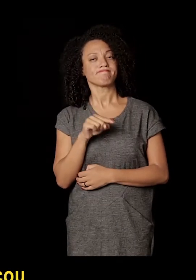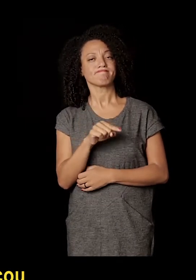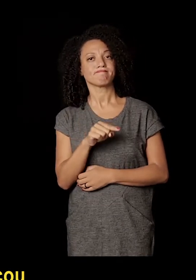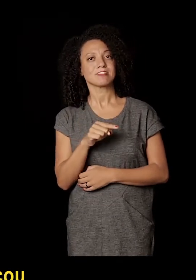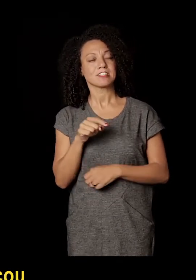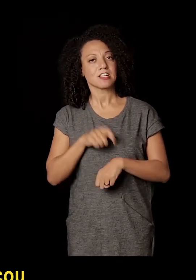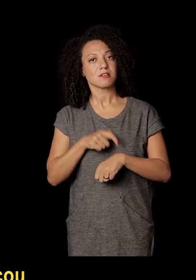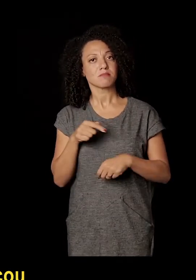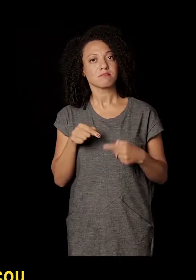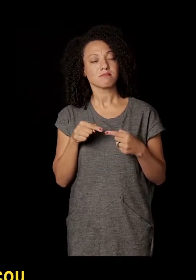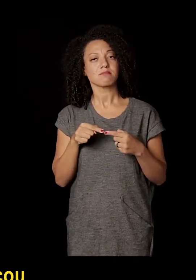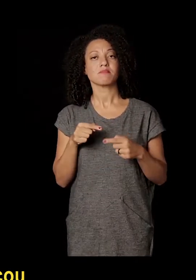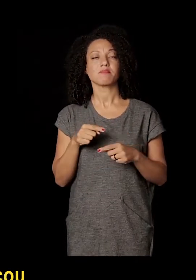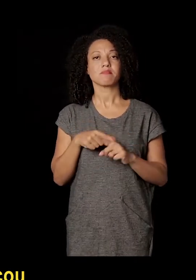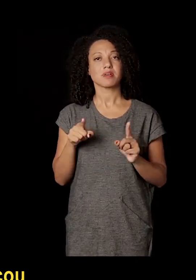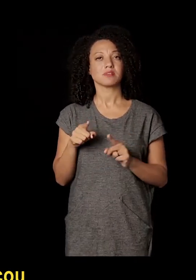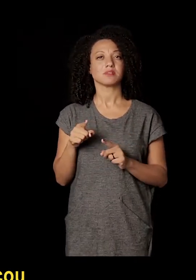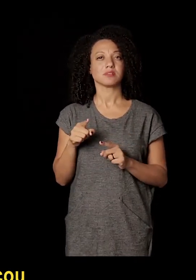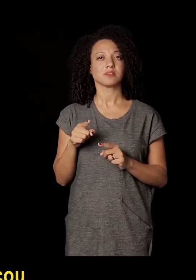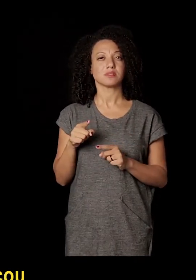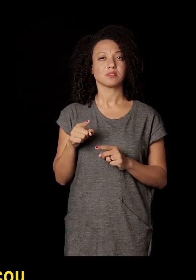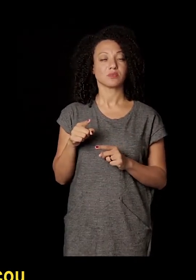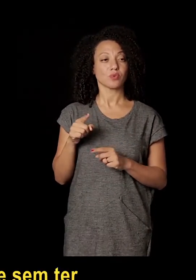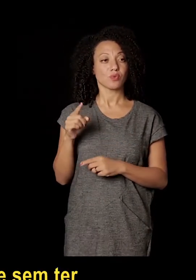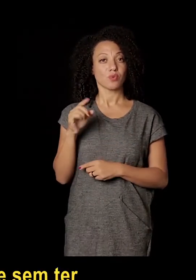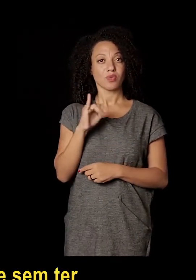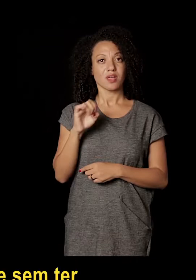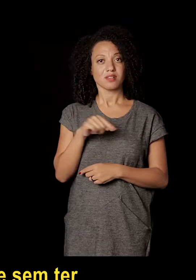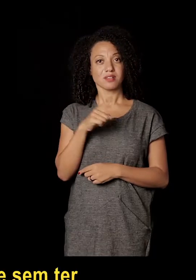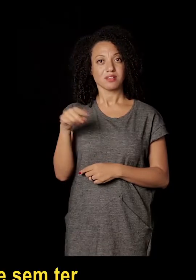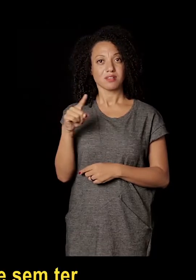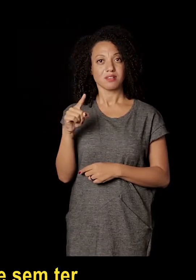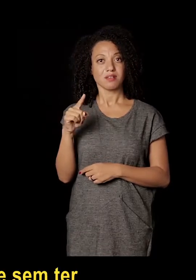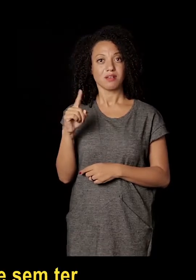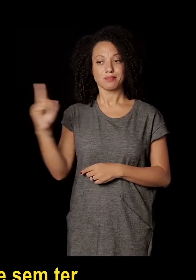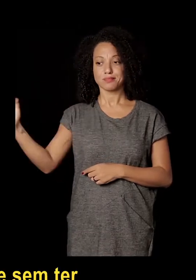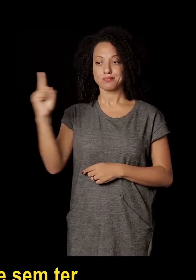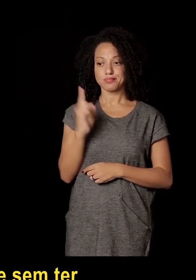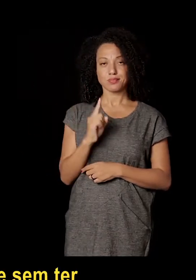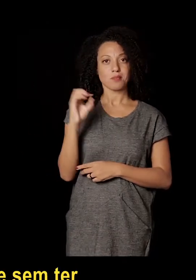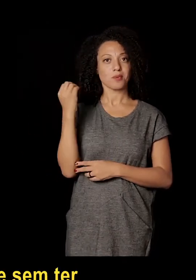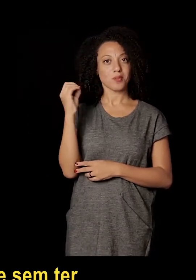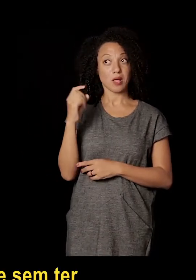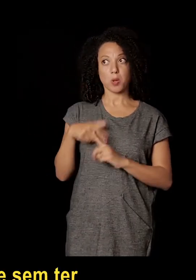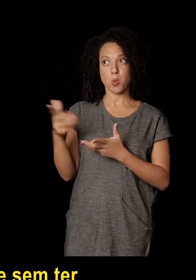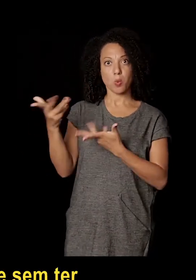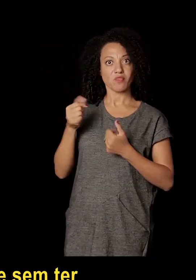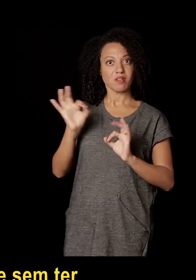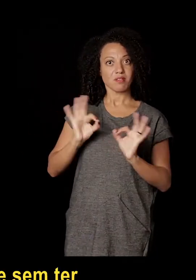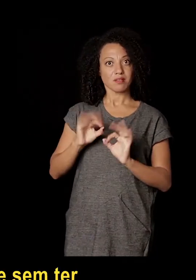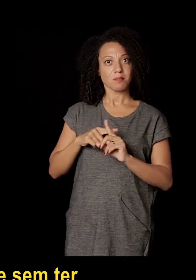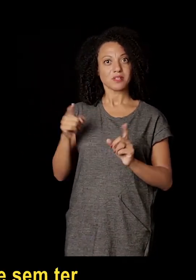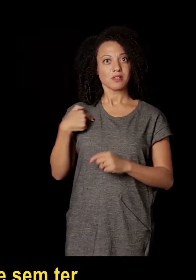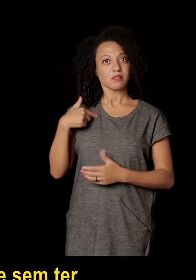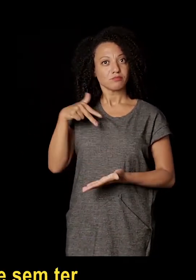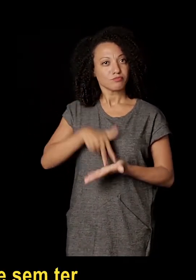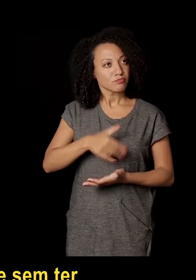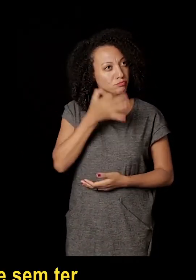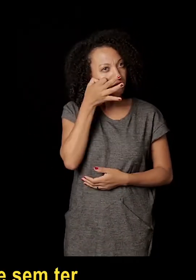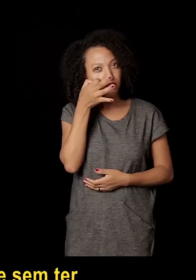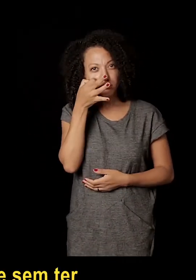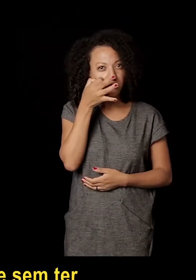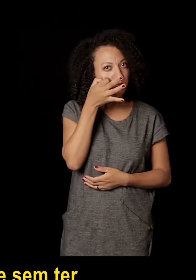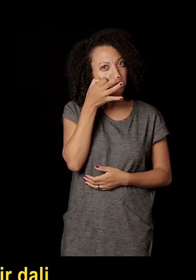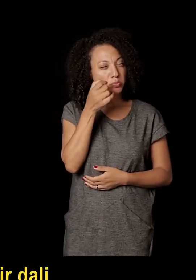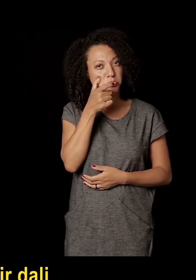gente bancou de iniciar o Fast Photo, o Yatan apareceu em Porto Alegre sem ter sido convidado. Foi